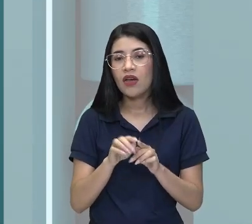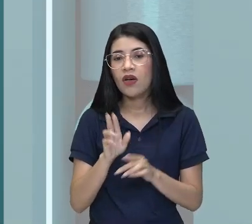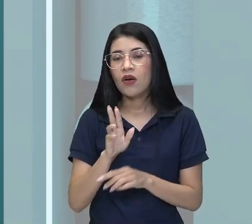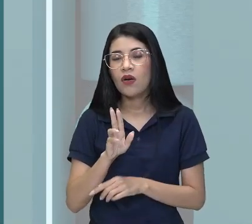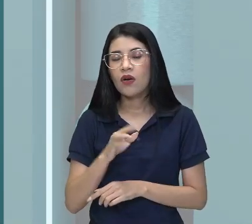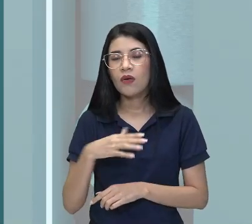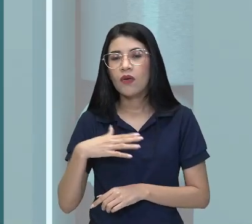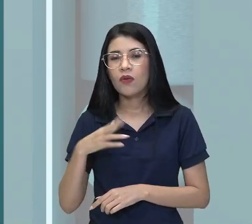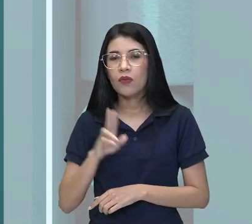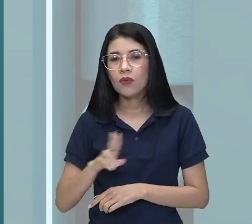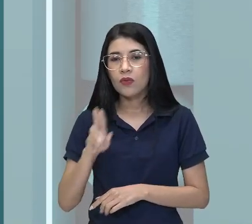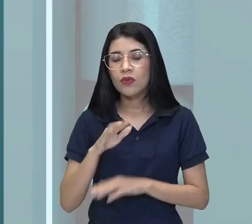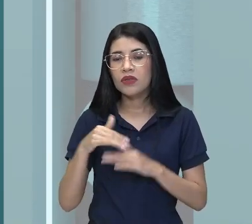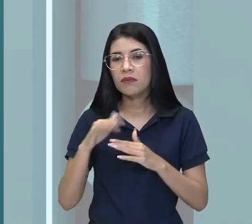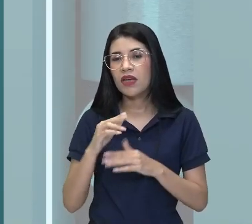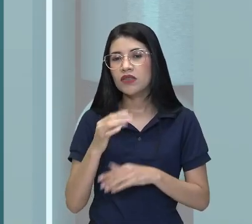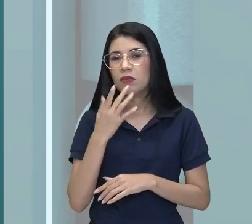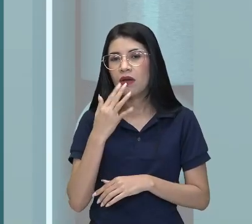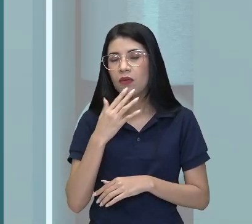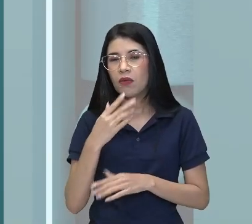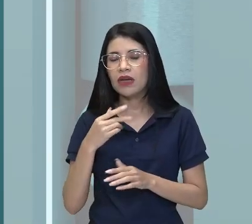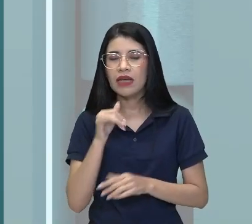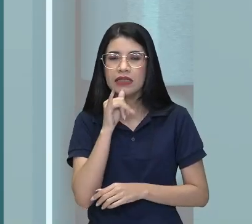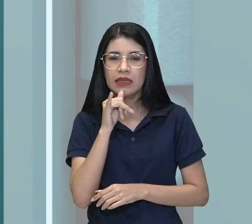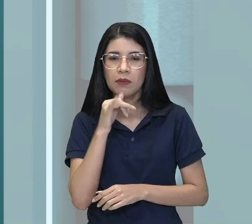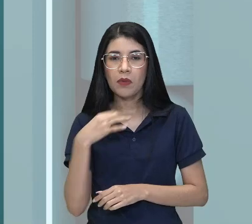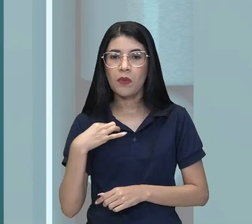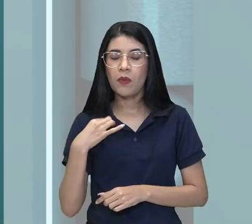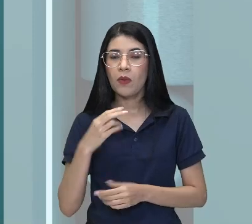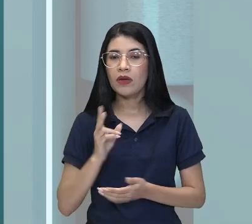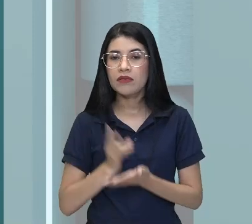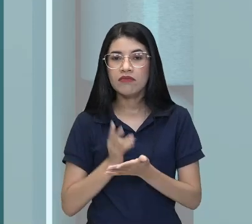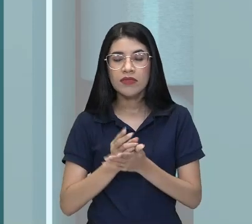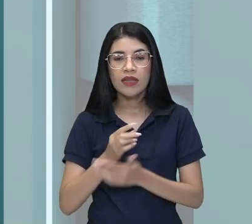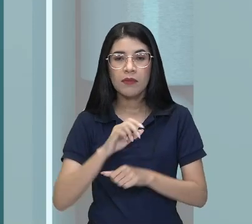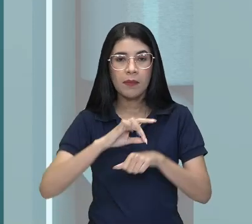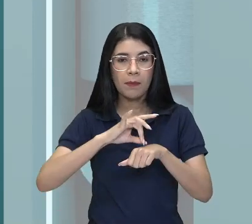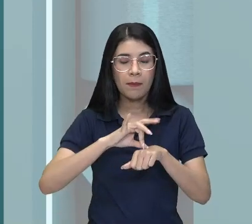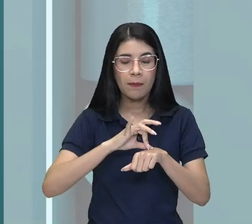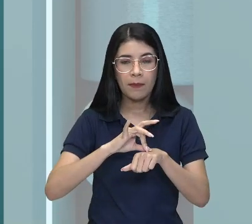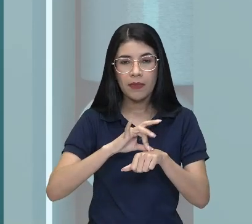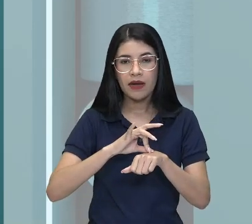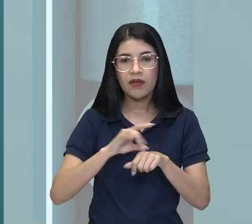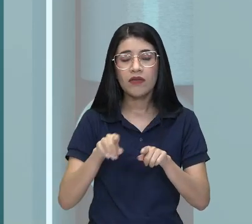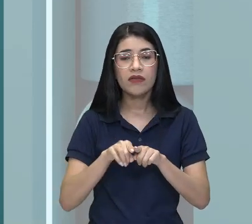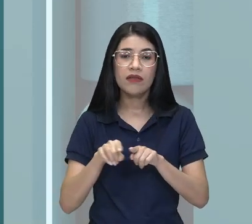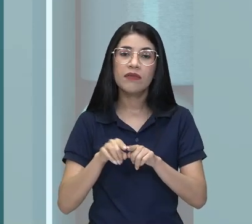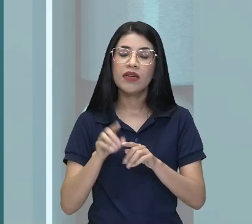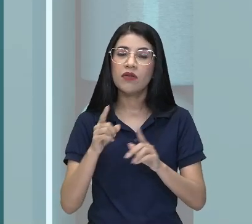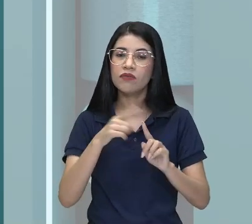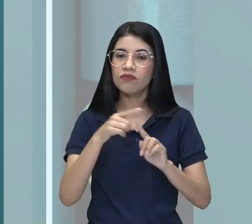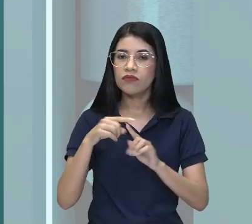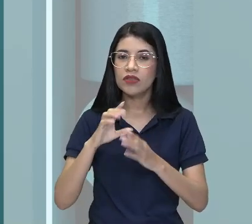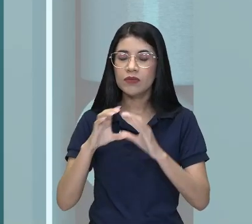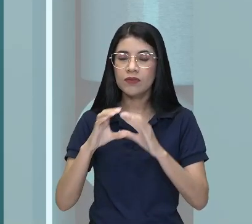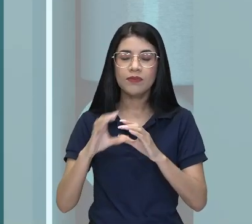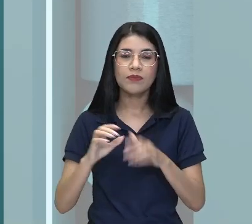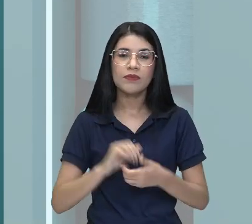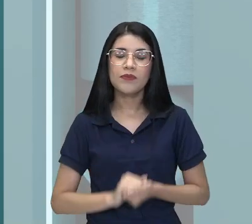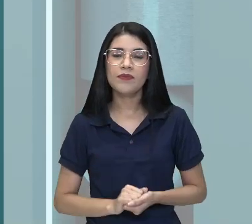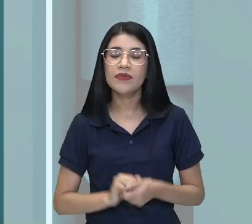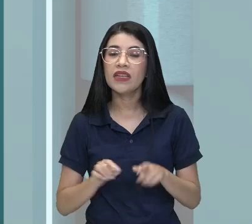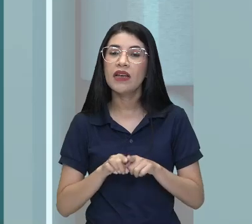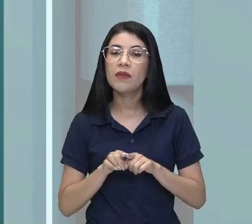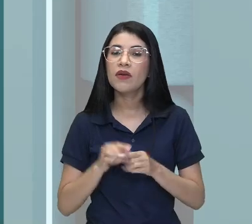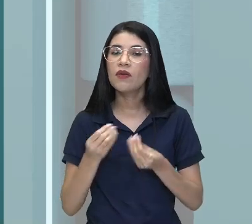adoram usar a cor preta, né, como roupa, mas isso também comunica. Até mesmo a forma como você se